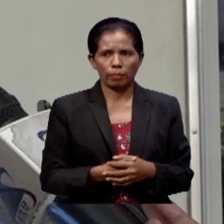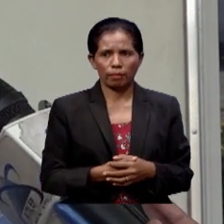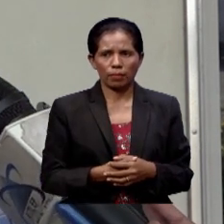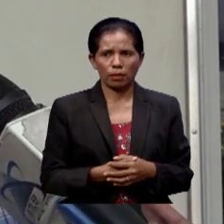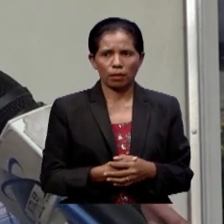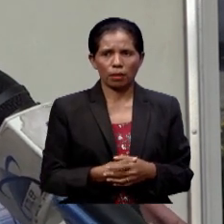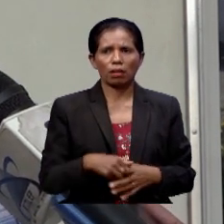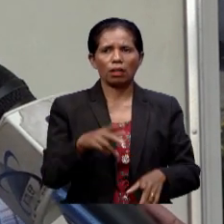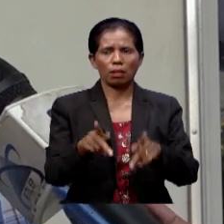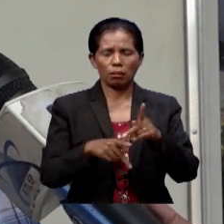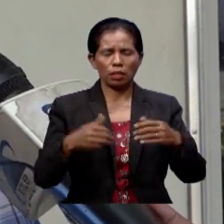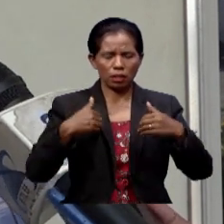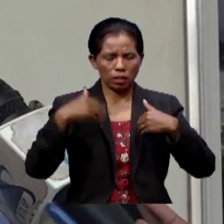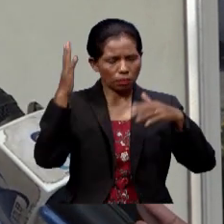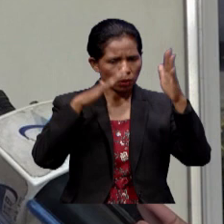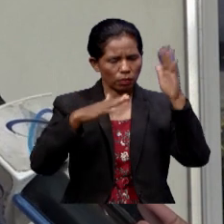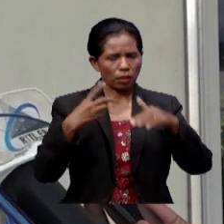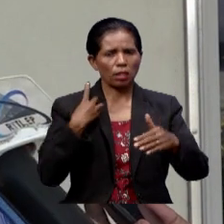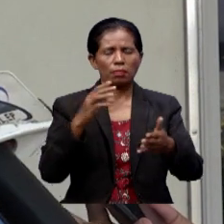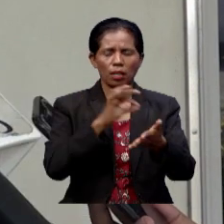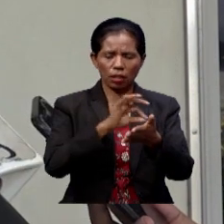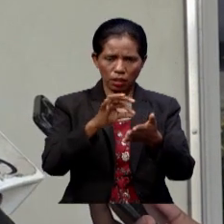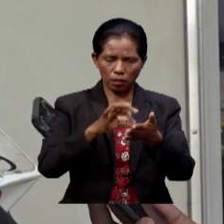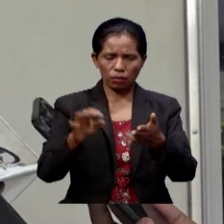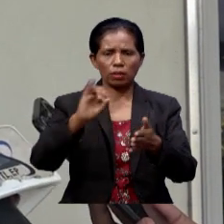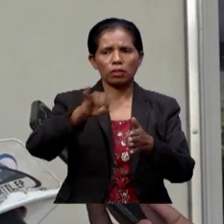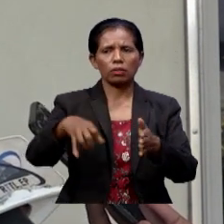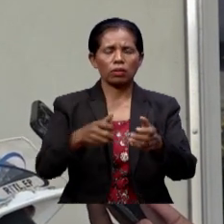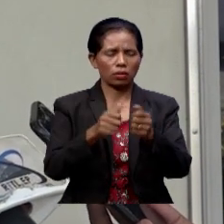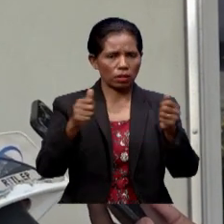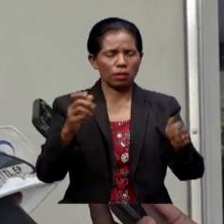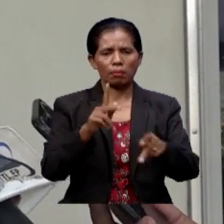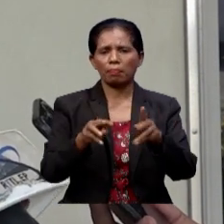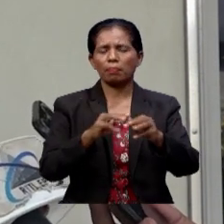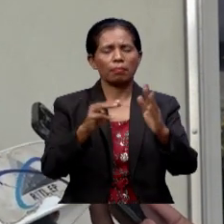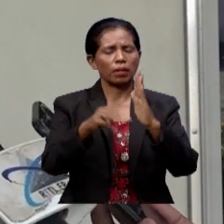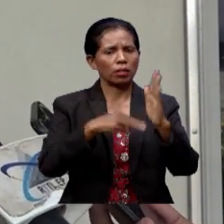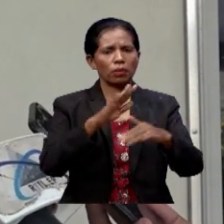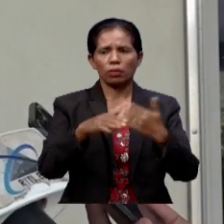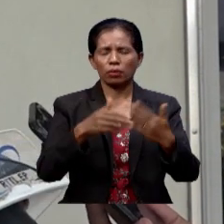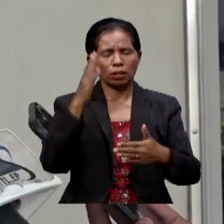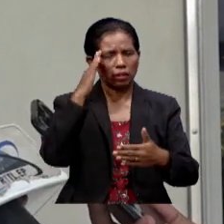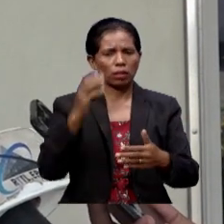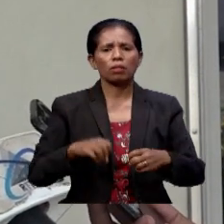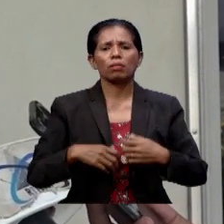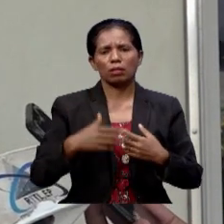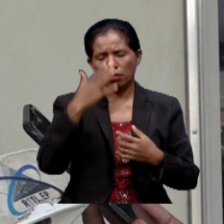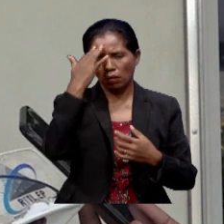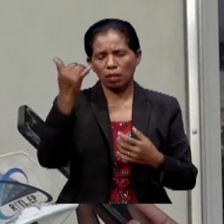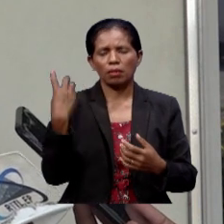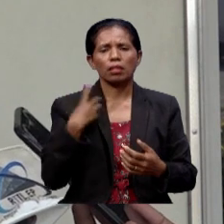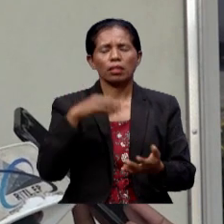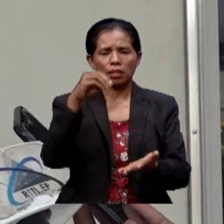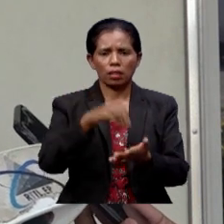é mané é problema sabe me tal outro ano aí aí é jornal mede outro tá tendo. Mas não sabemos que tem que estar unha. Problema é